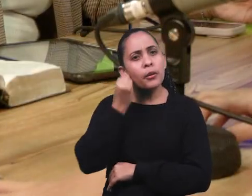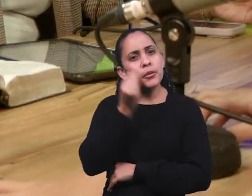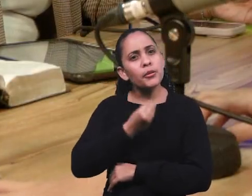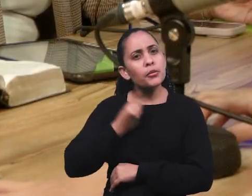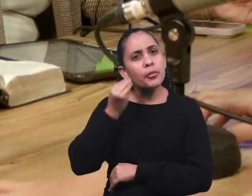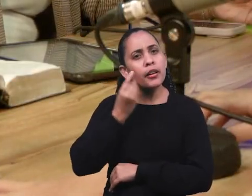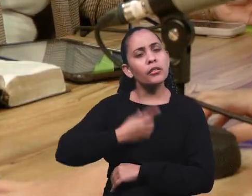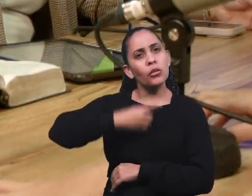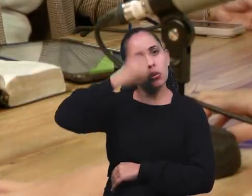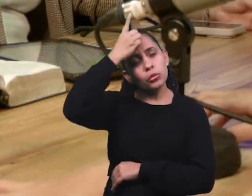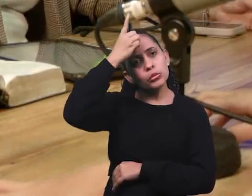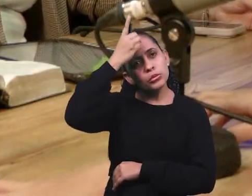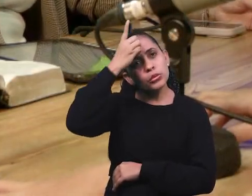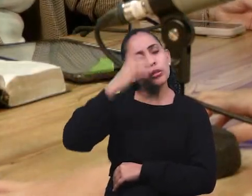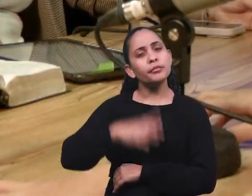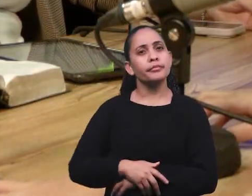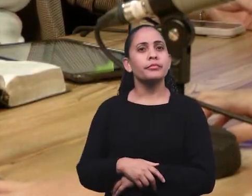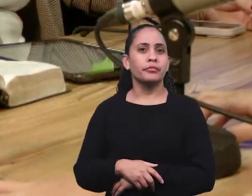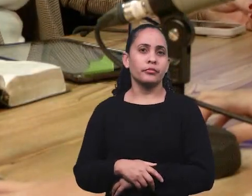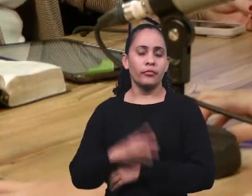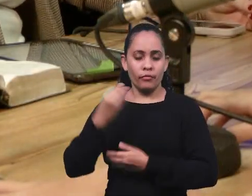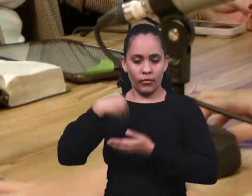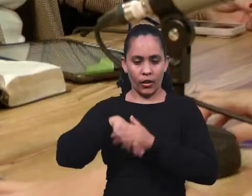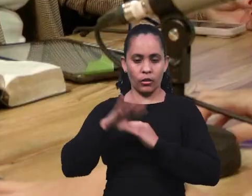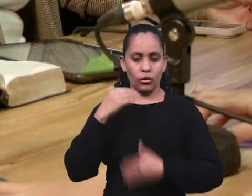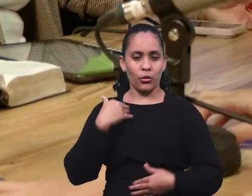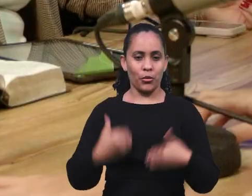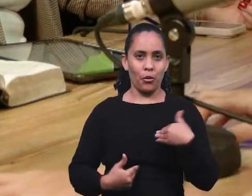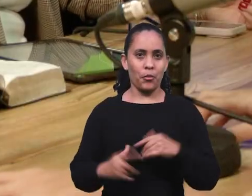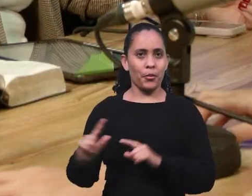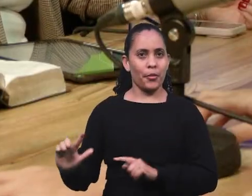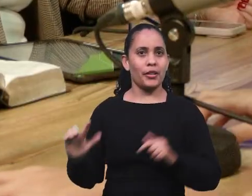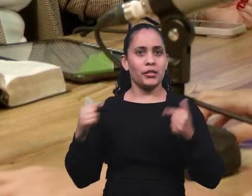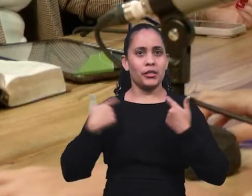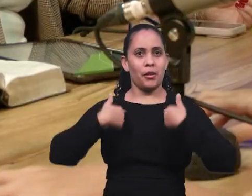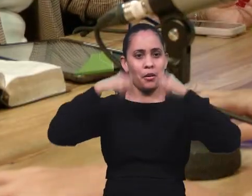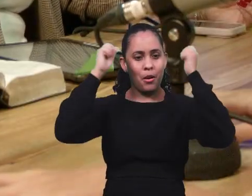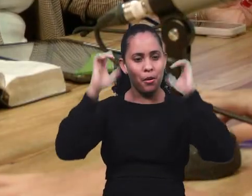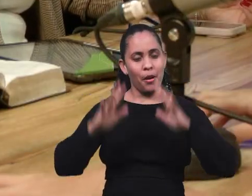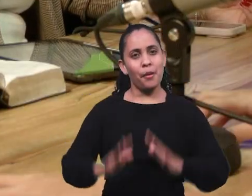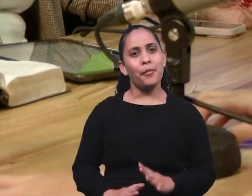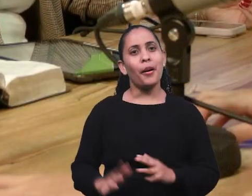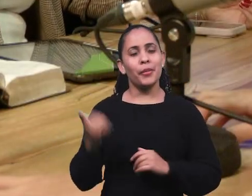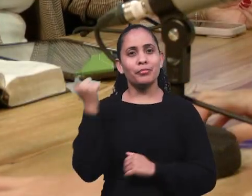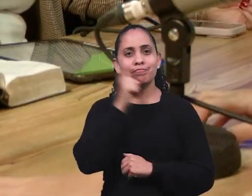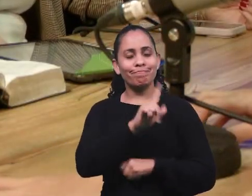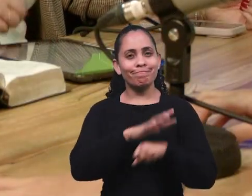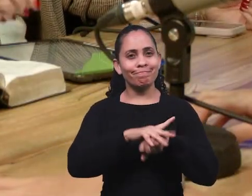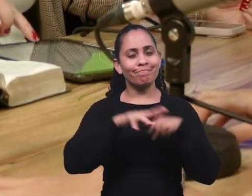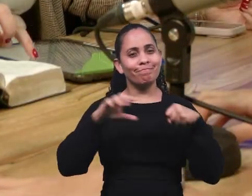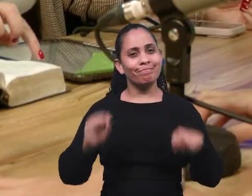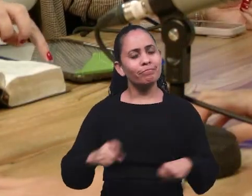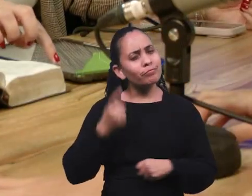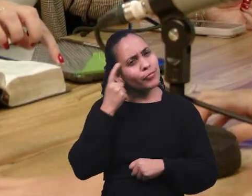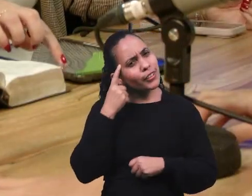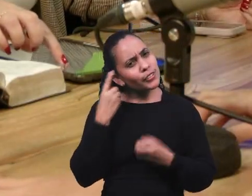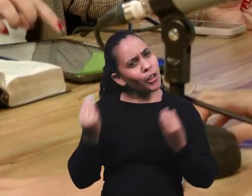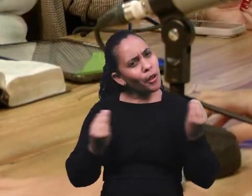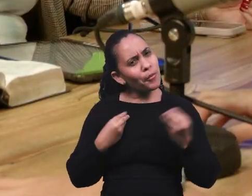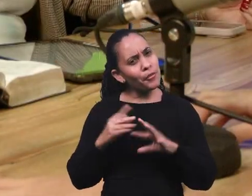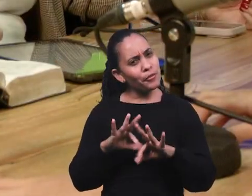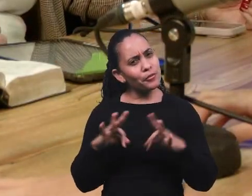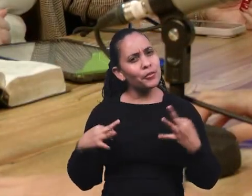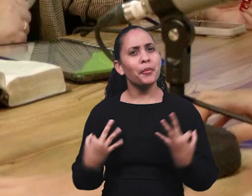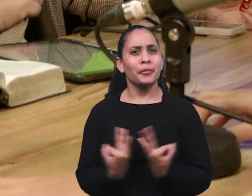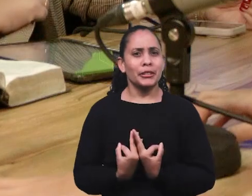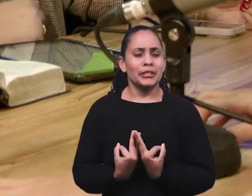os dons se manifestando dentro do corpo, né? Essa bênção da cura ser alcançada. Imagina, a família espera